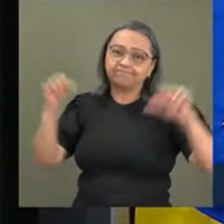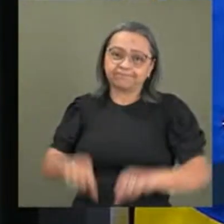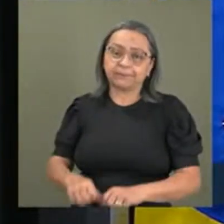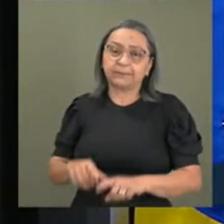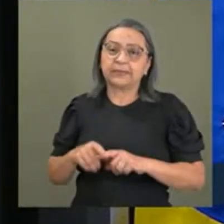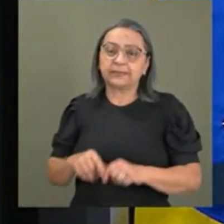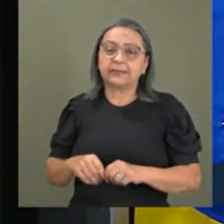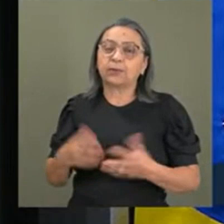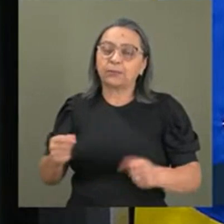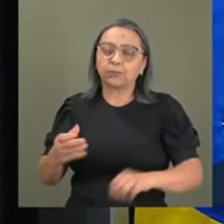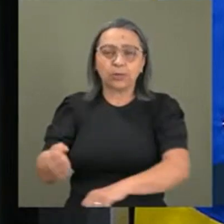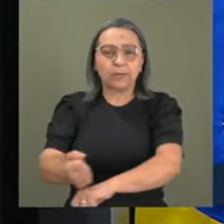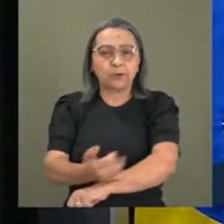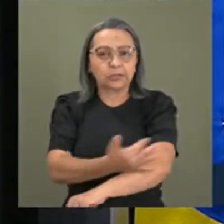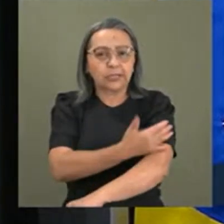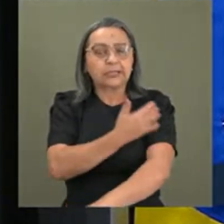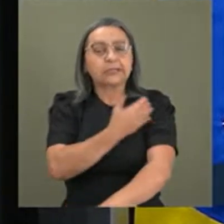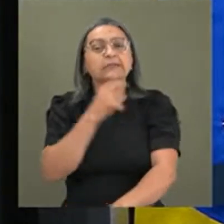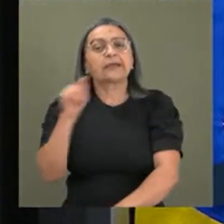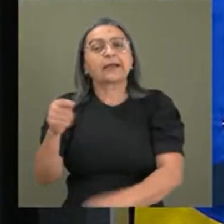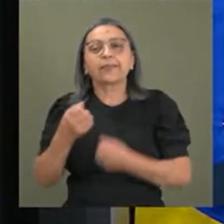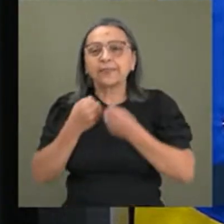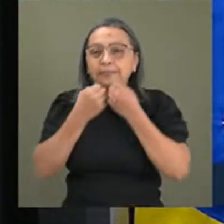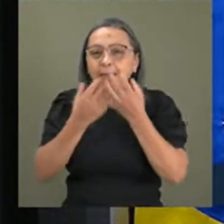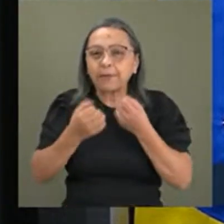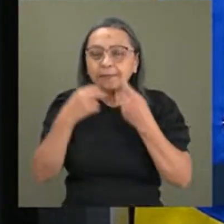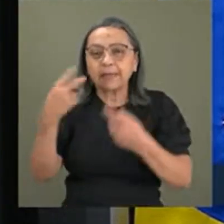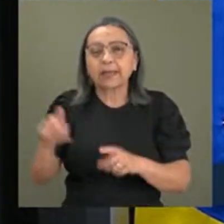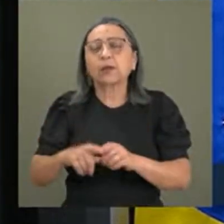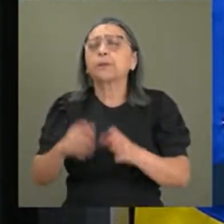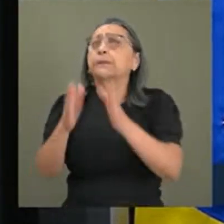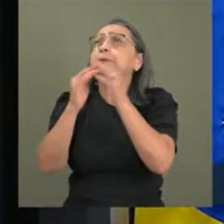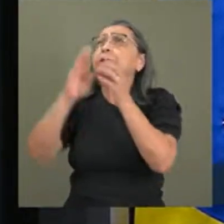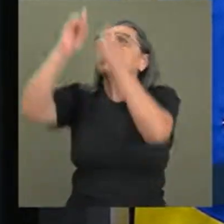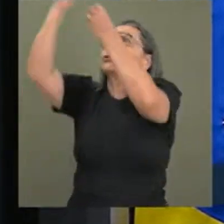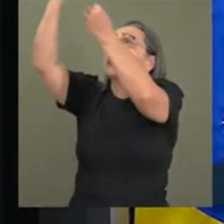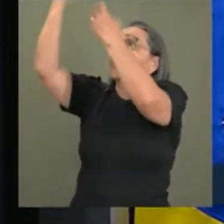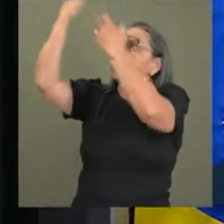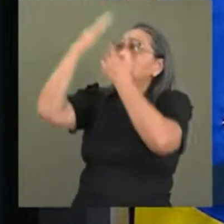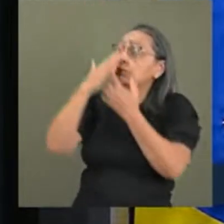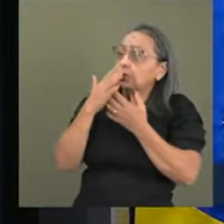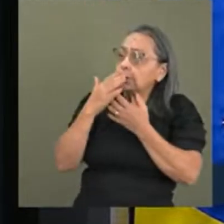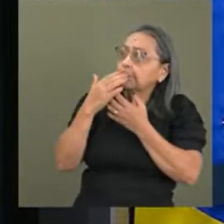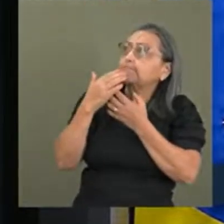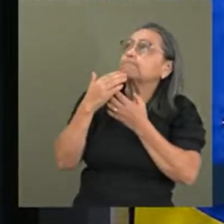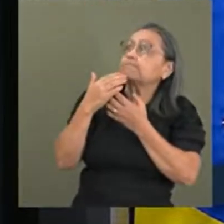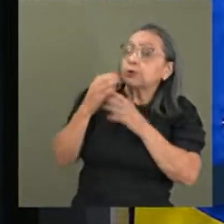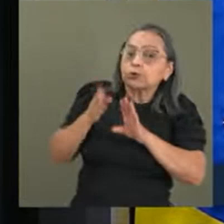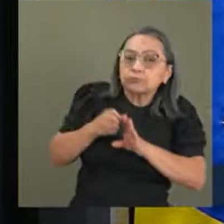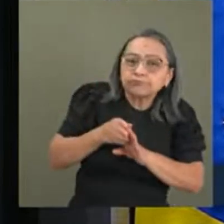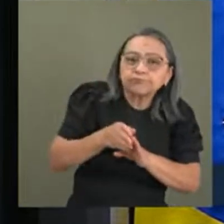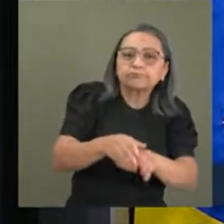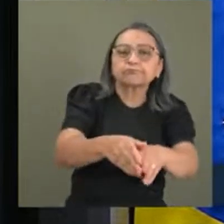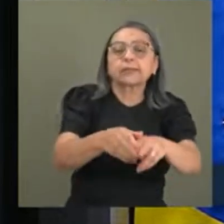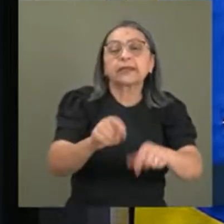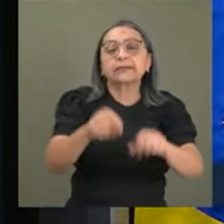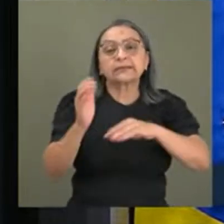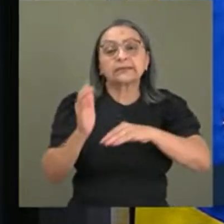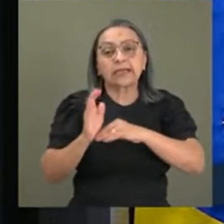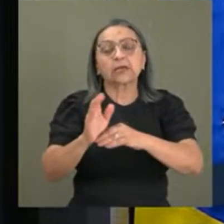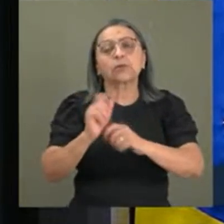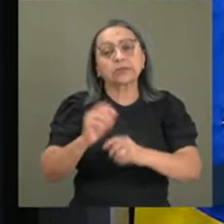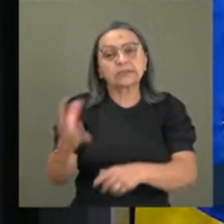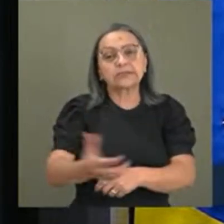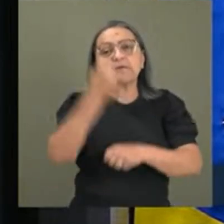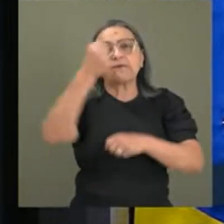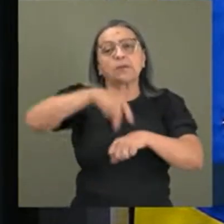é emocionante. E Deus nos abençoe, nos guie, nos conduza para que esse Senado preserve essa nação